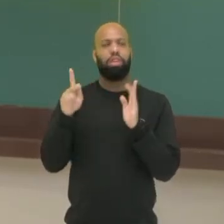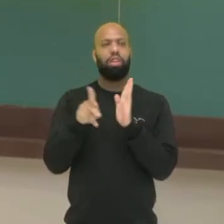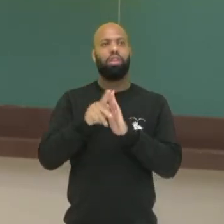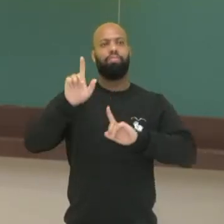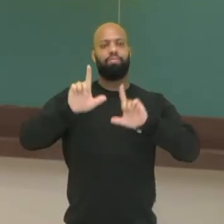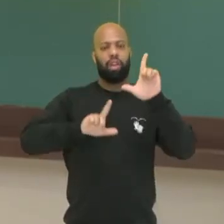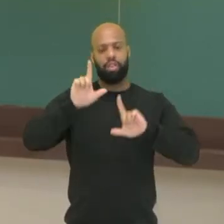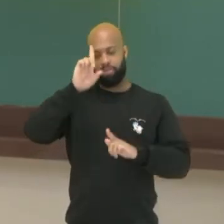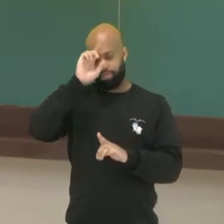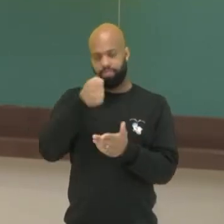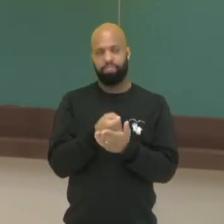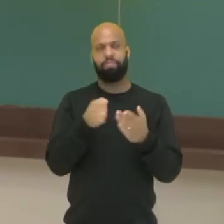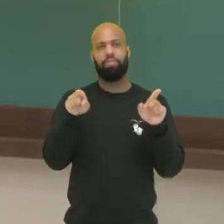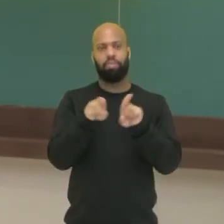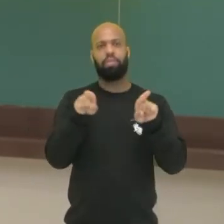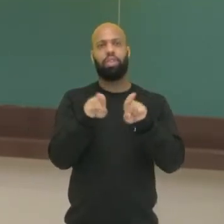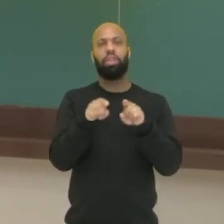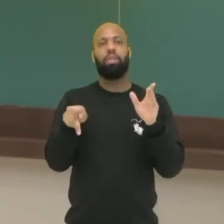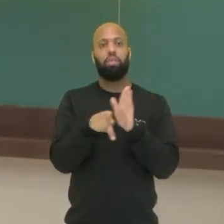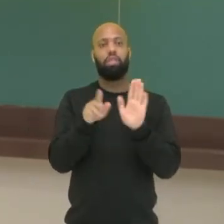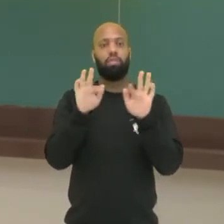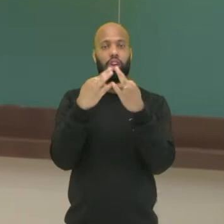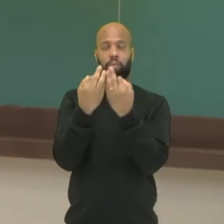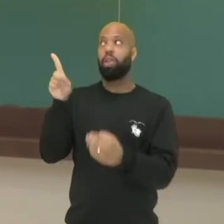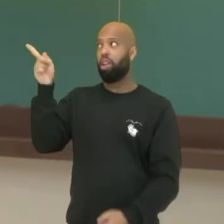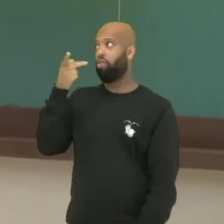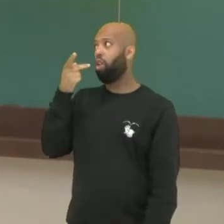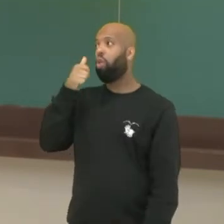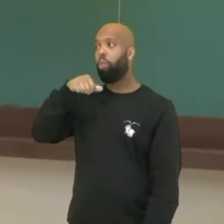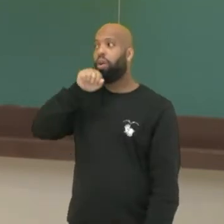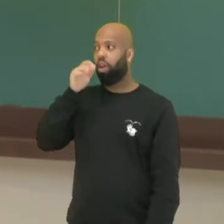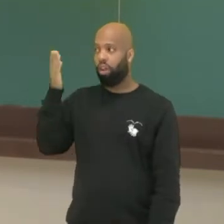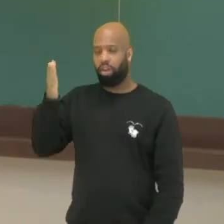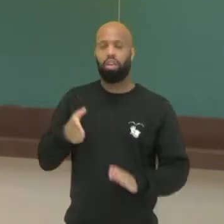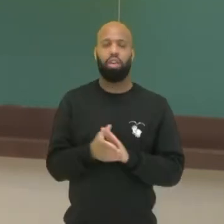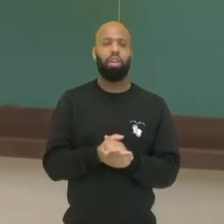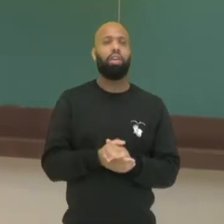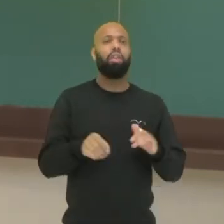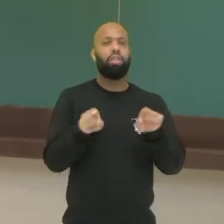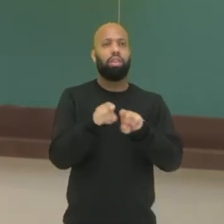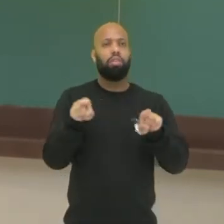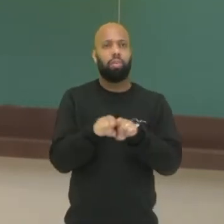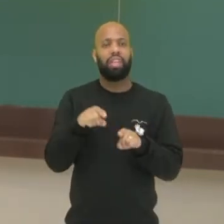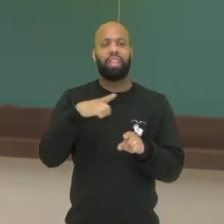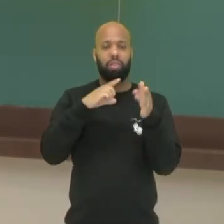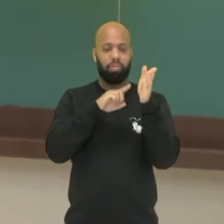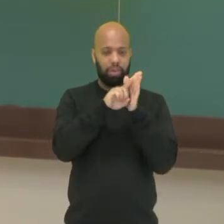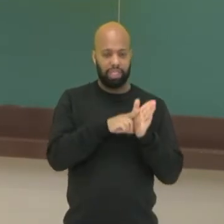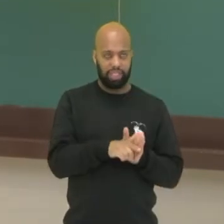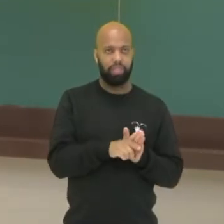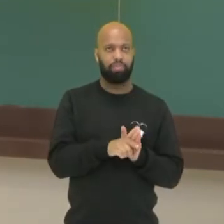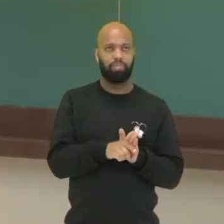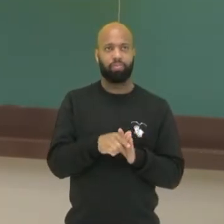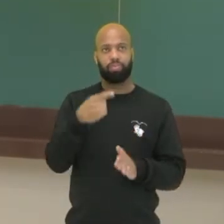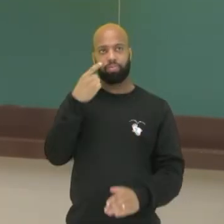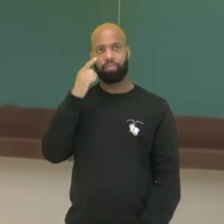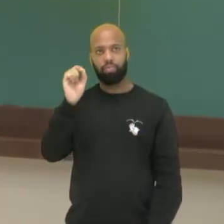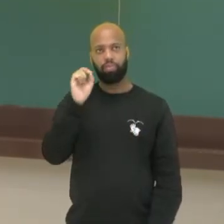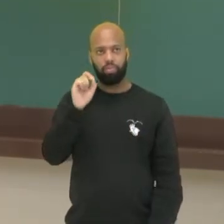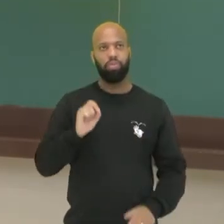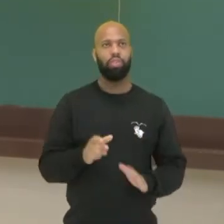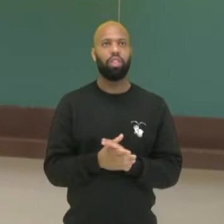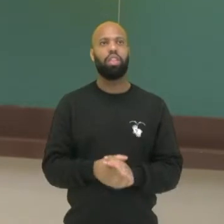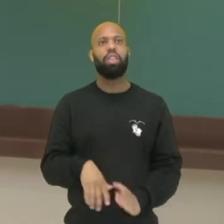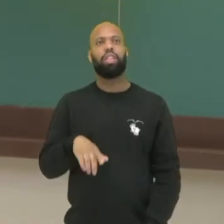nas decisões da família, de compra da família. E vocês podem observar nessa pesquisa, voltando aqui,